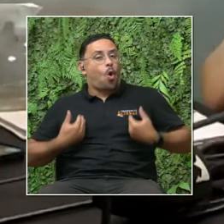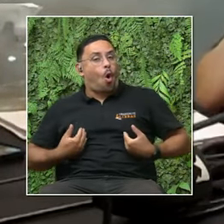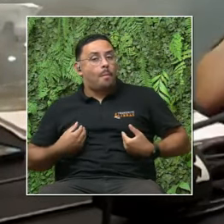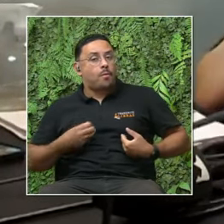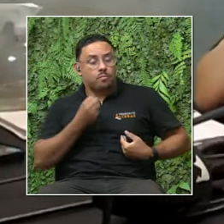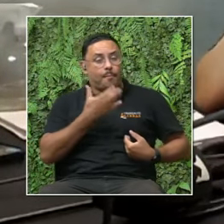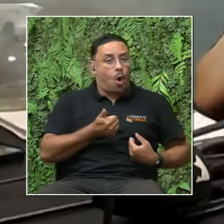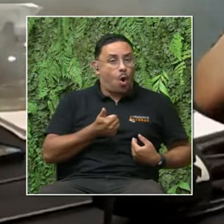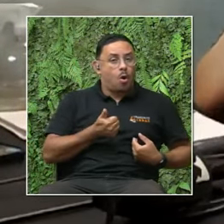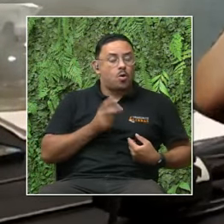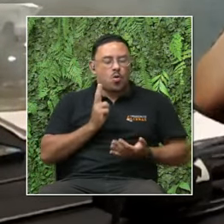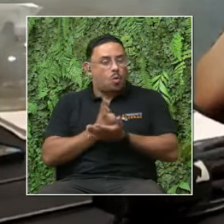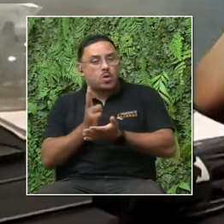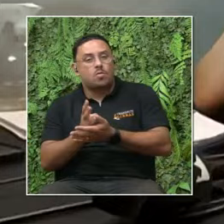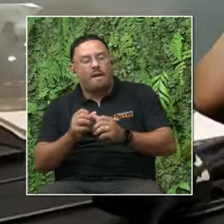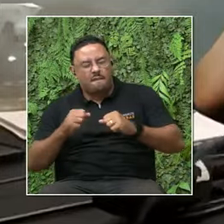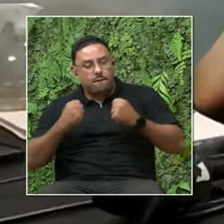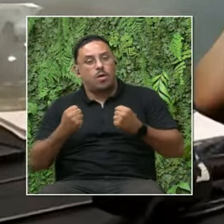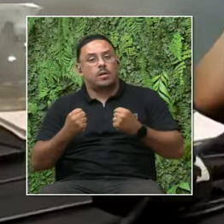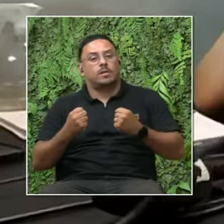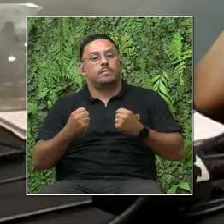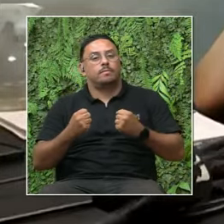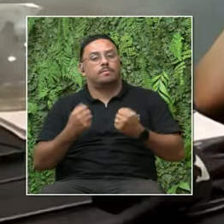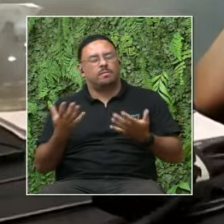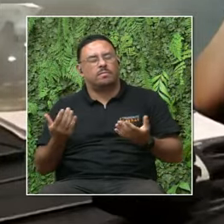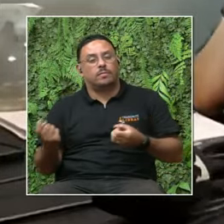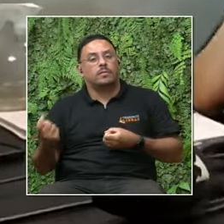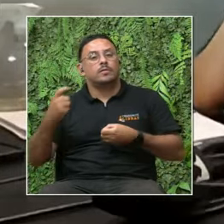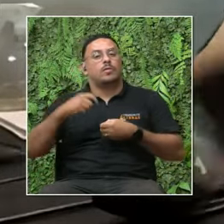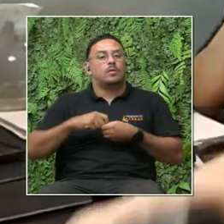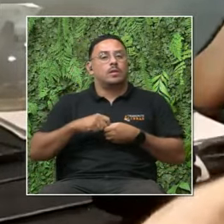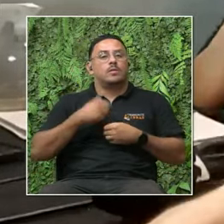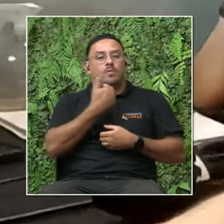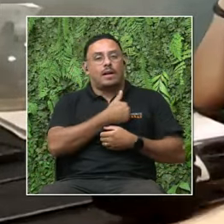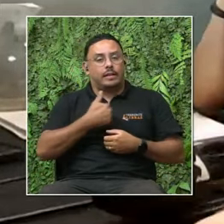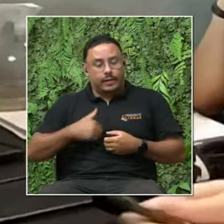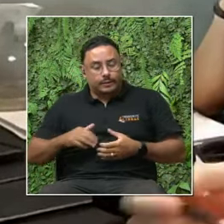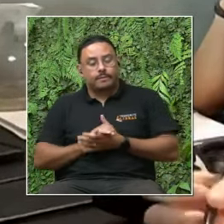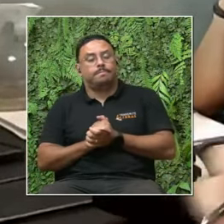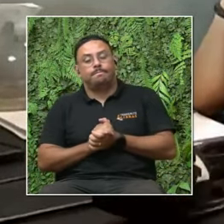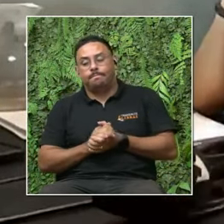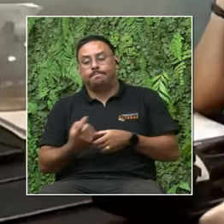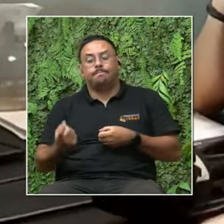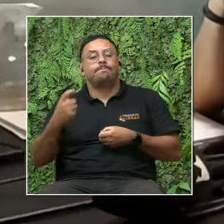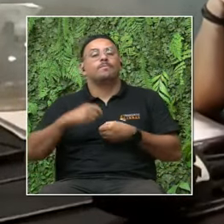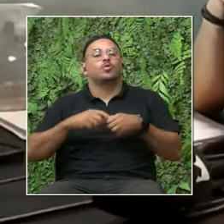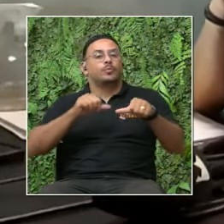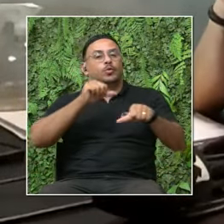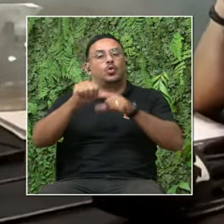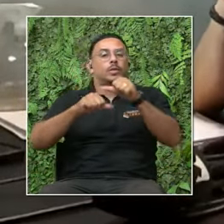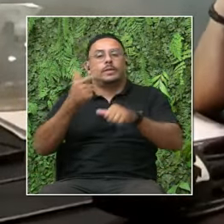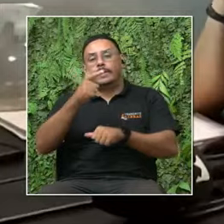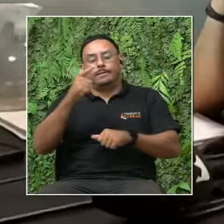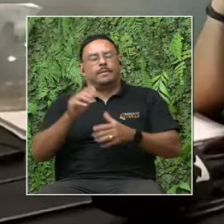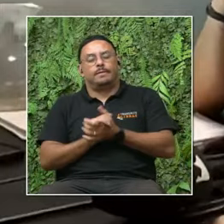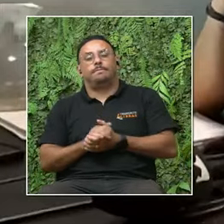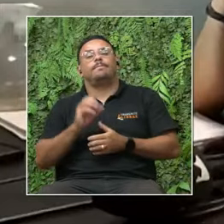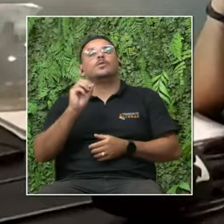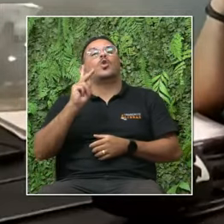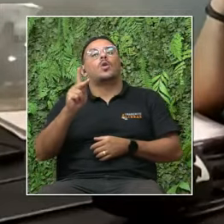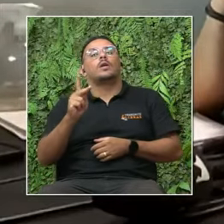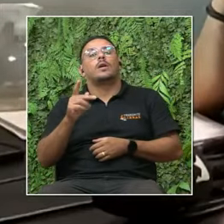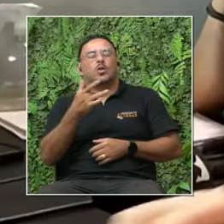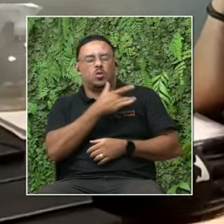mesma marcação mesma pegada pra segunda etapa tá voltando Aí o galo viho isso voltou sem alterações Tá ok